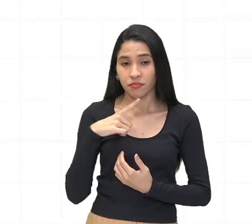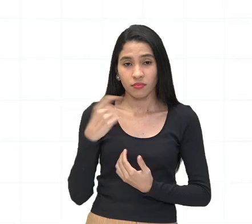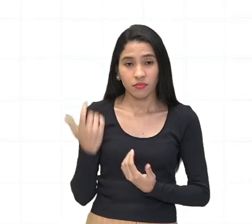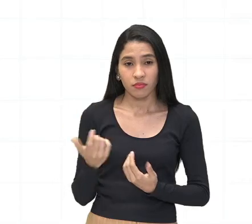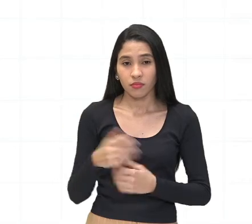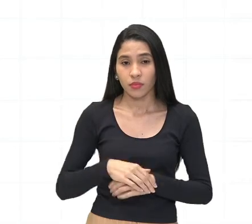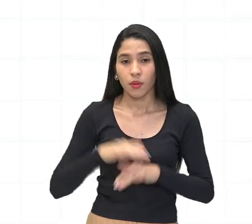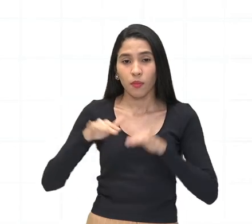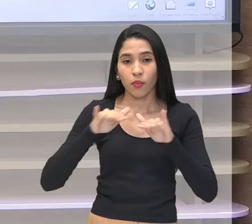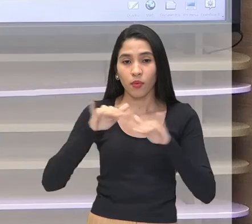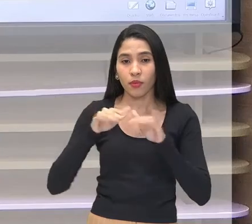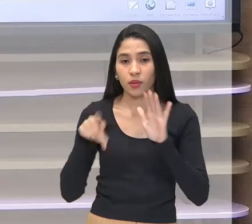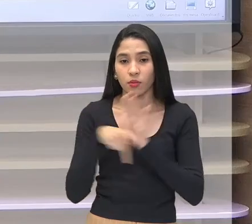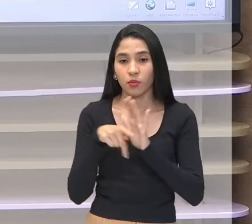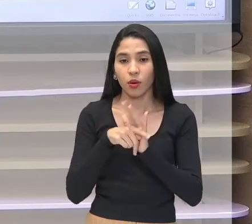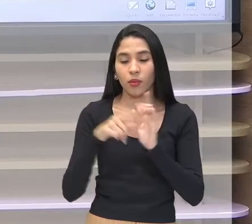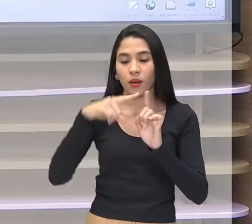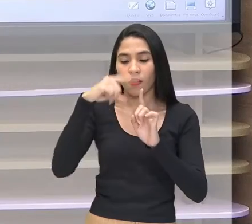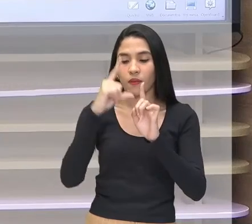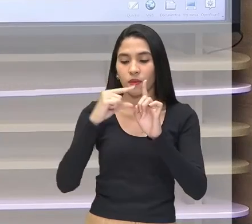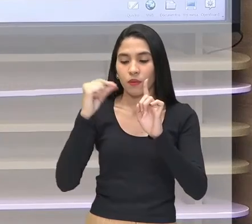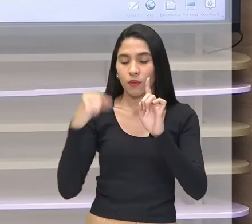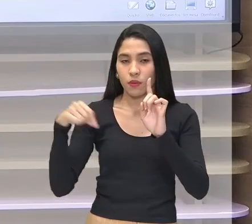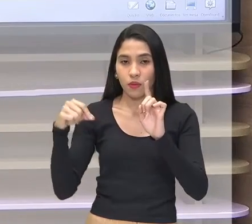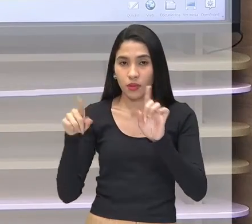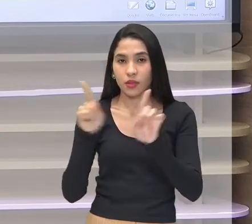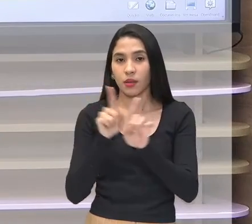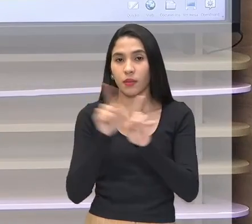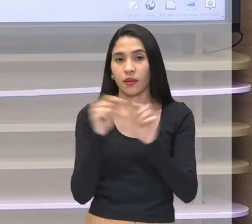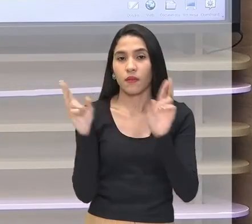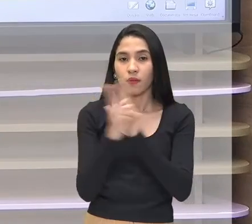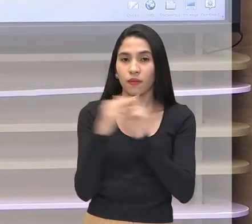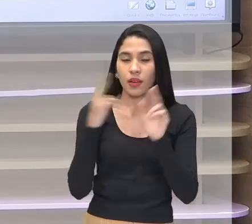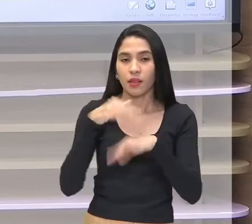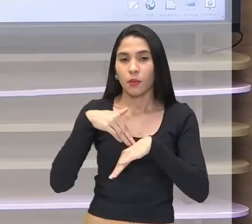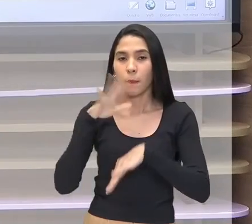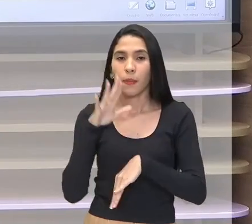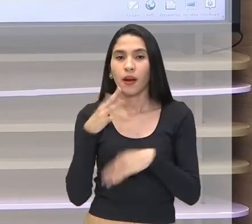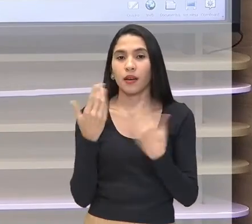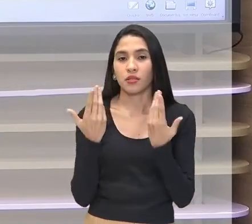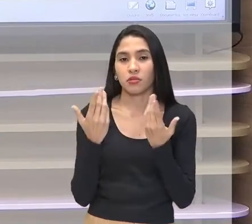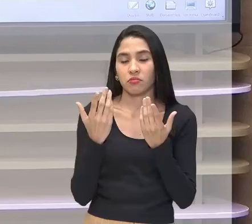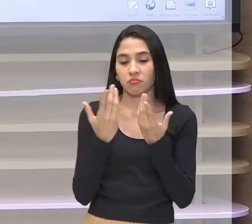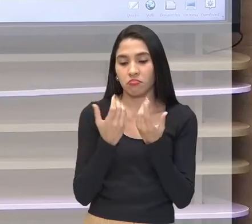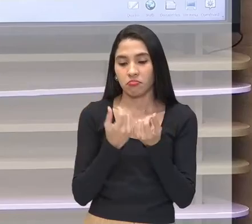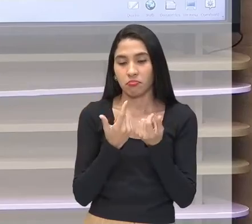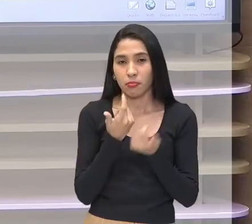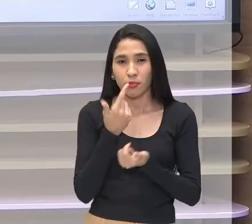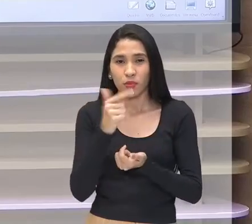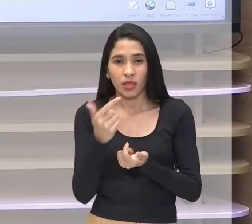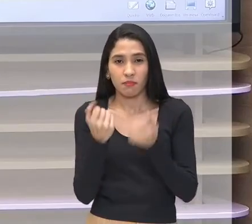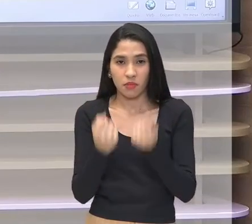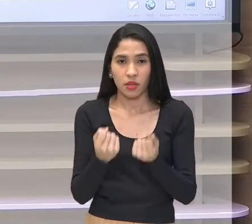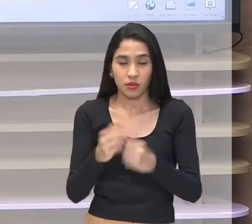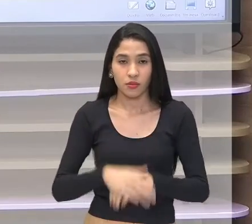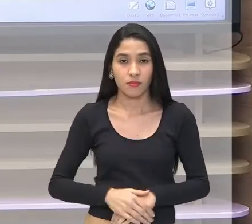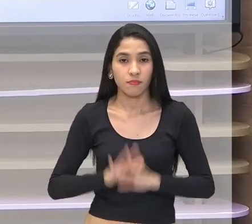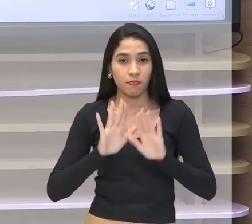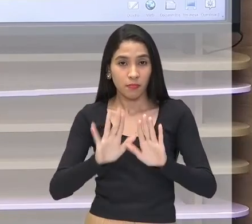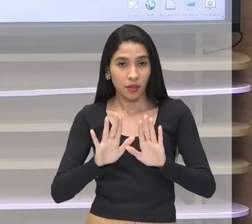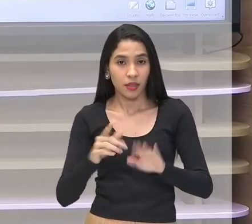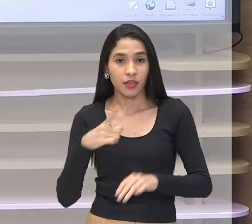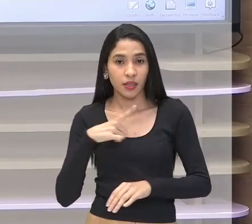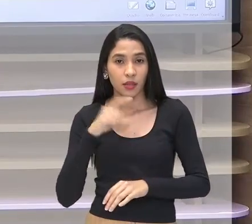essa movimentação das folhas, são ventos mais leves. Mas existem